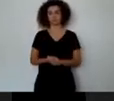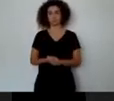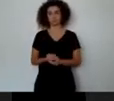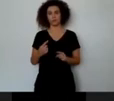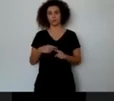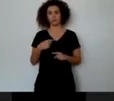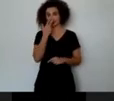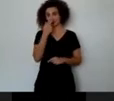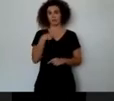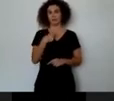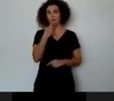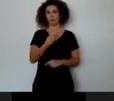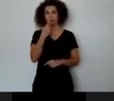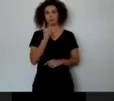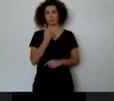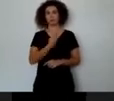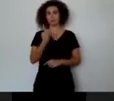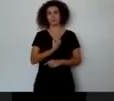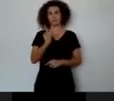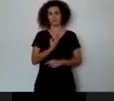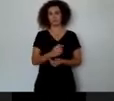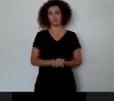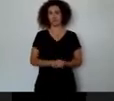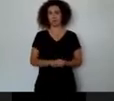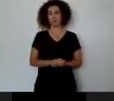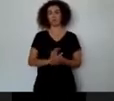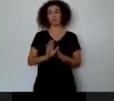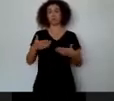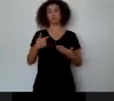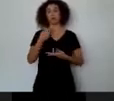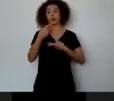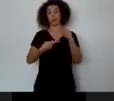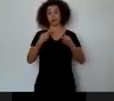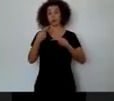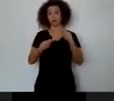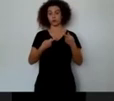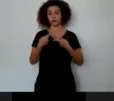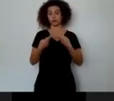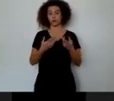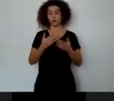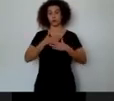falando sozinha aqui. E aí eu vou falar sobre o meu projeto de TCC, né?